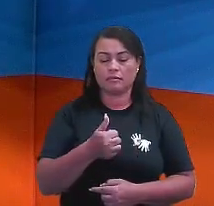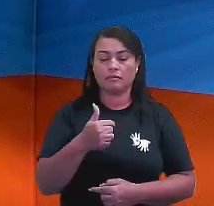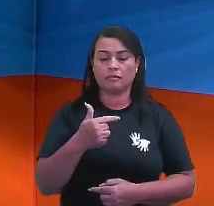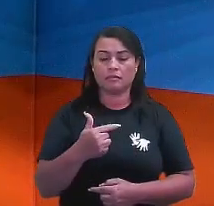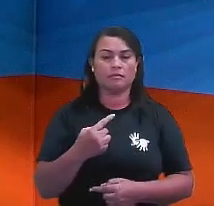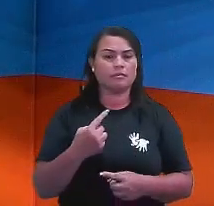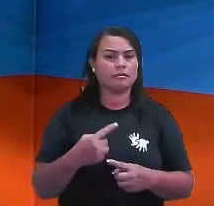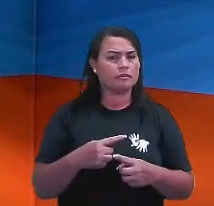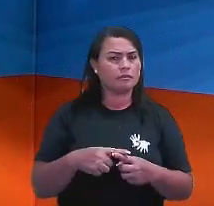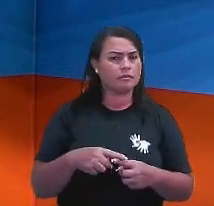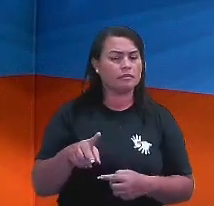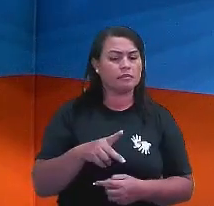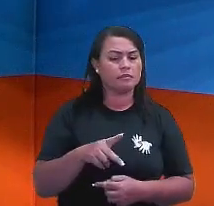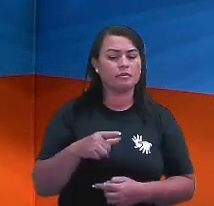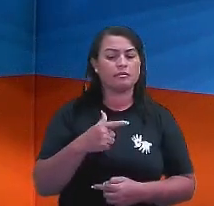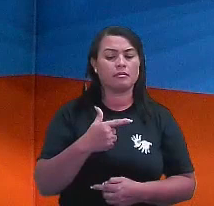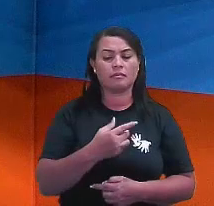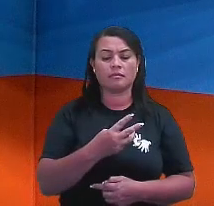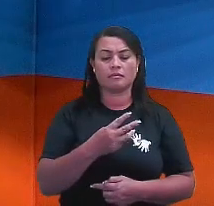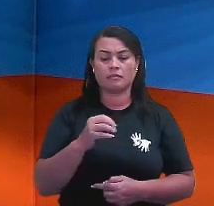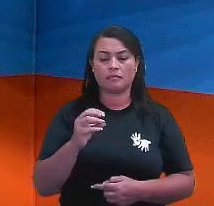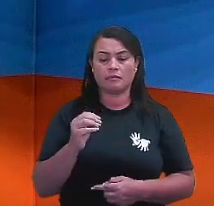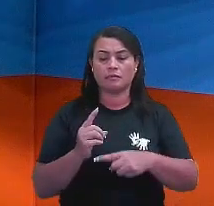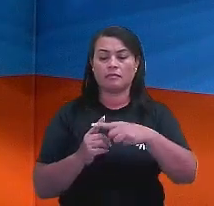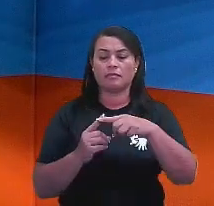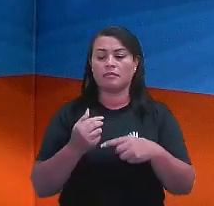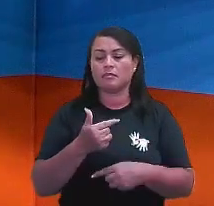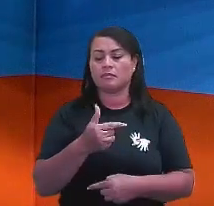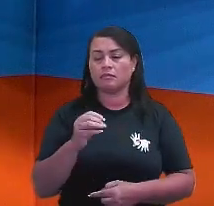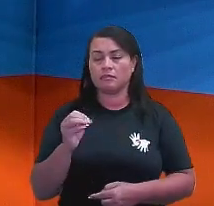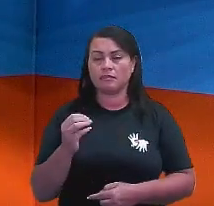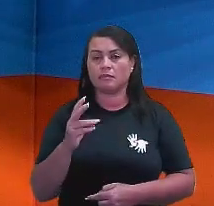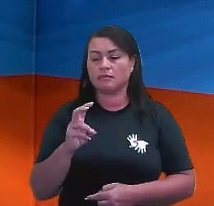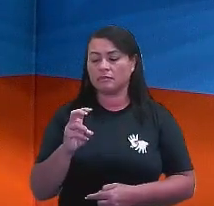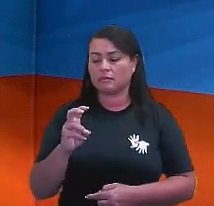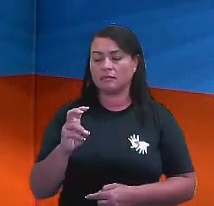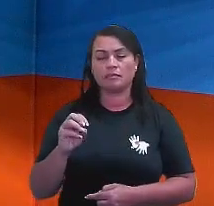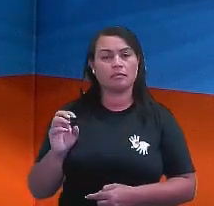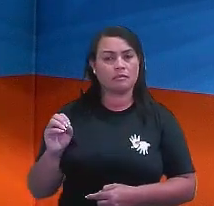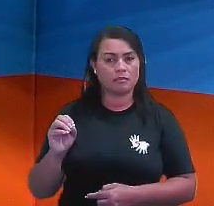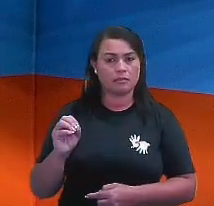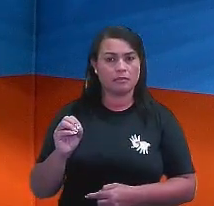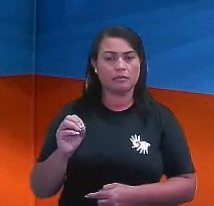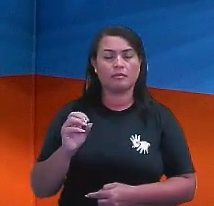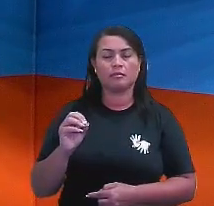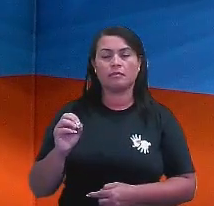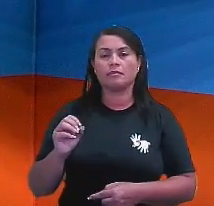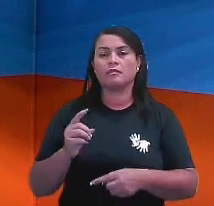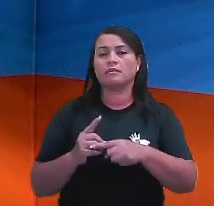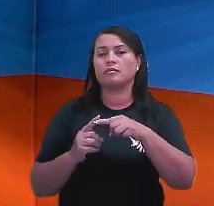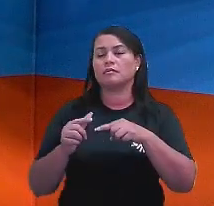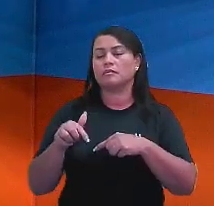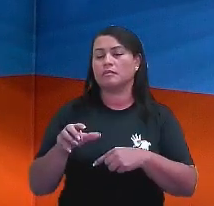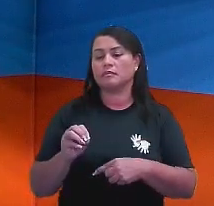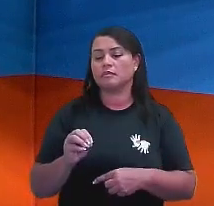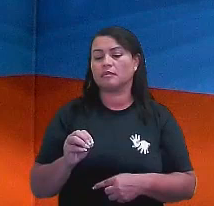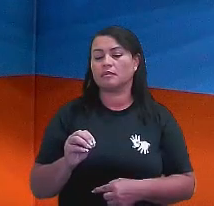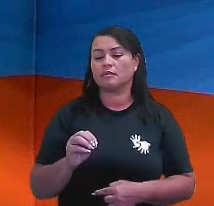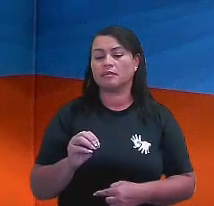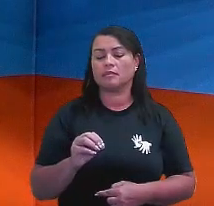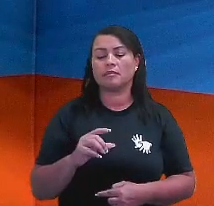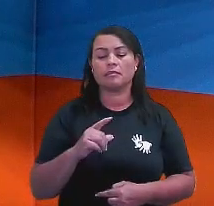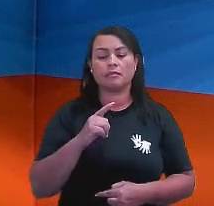quê, professora? 300 mais 200, 500. 570, pego 30 aqui do 40, eu vou ficar